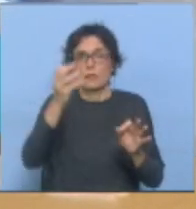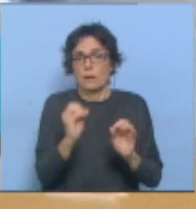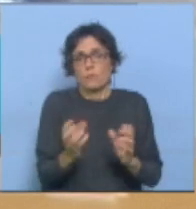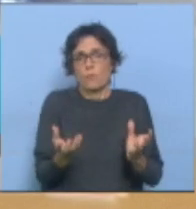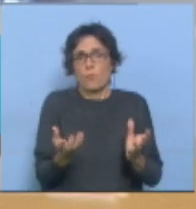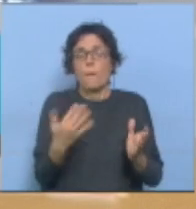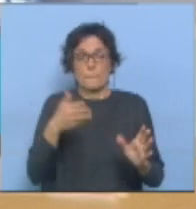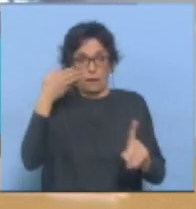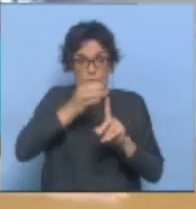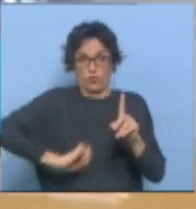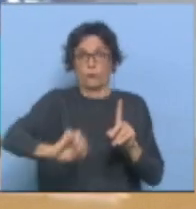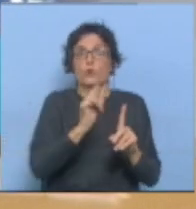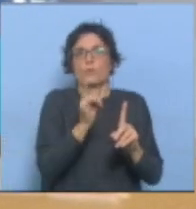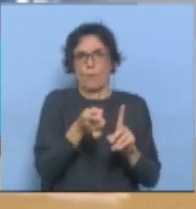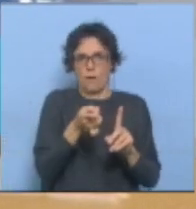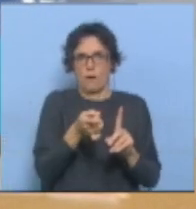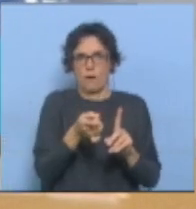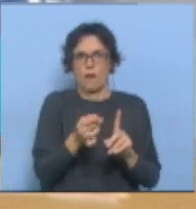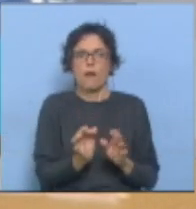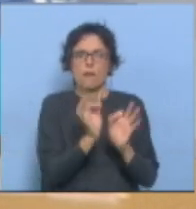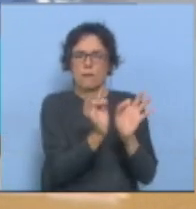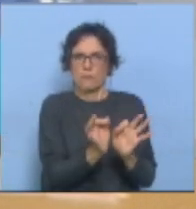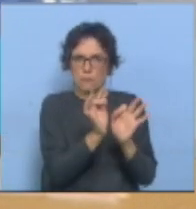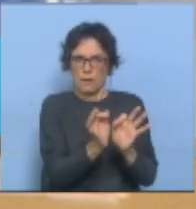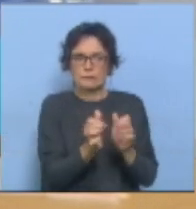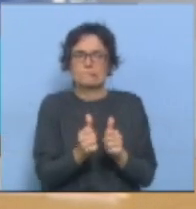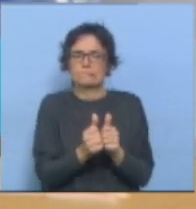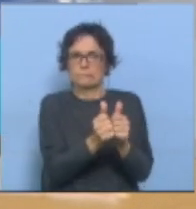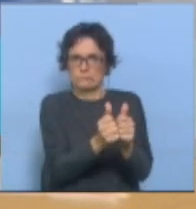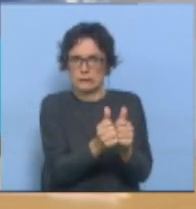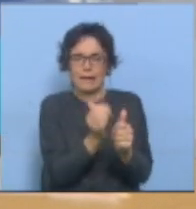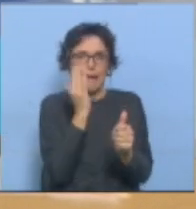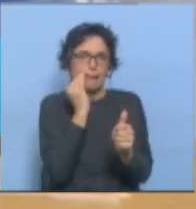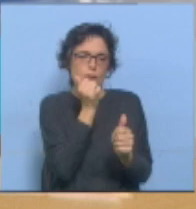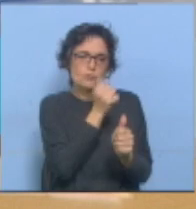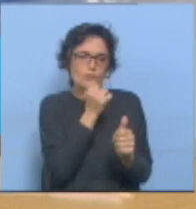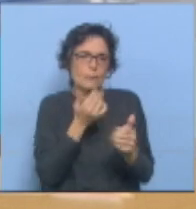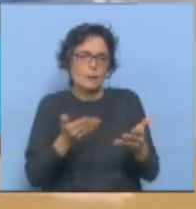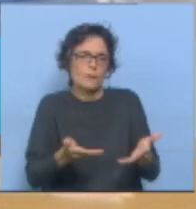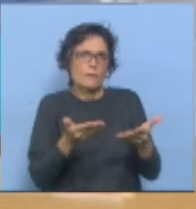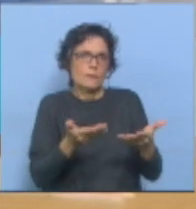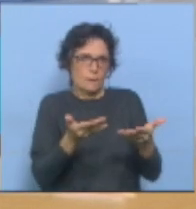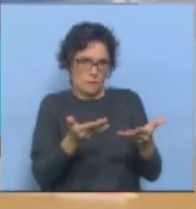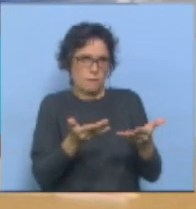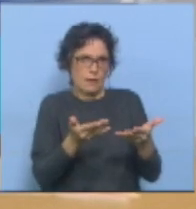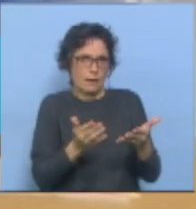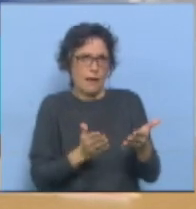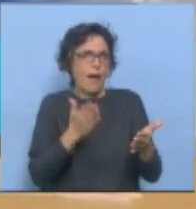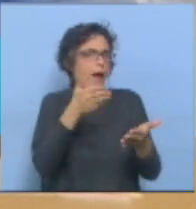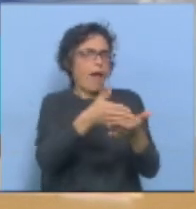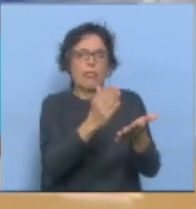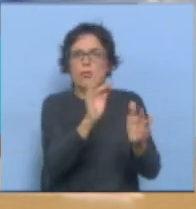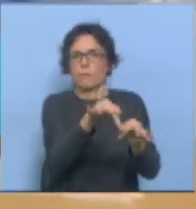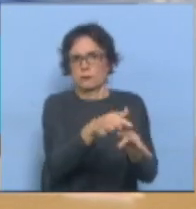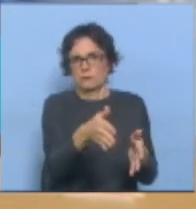missão é tratar, acompanhar, diminuir o sofrimento onde ele existe, até ao fim. E